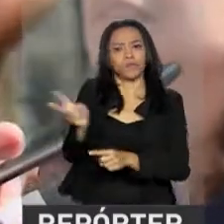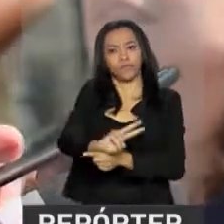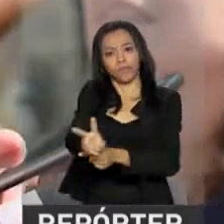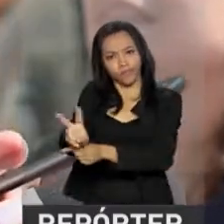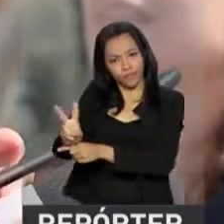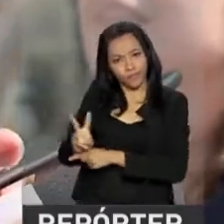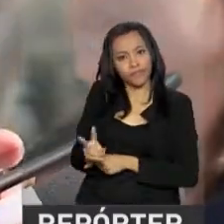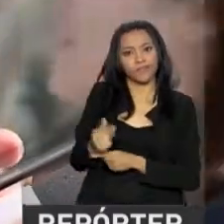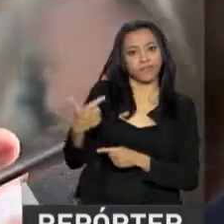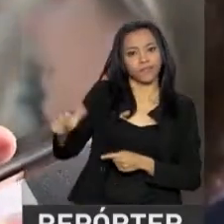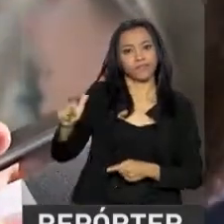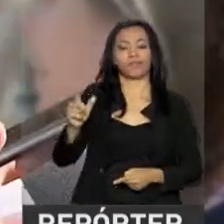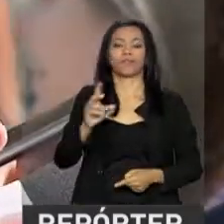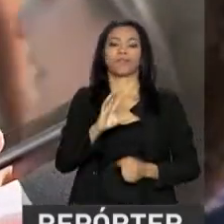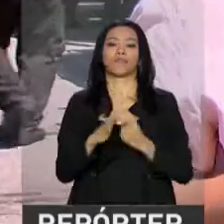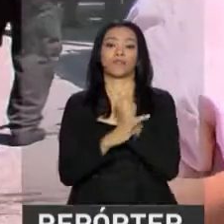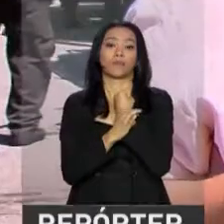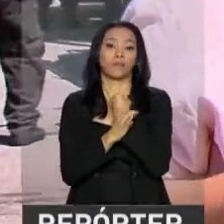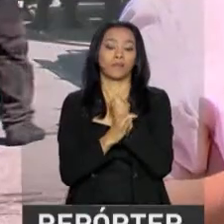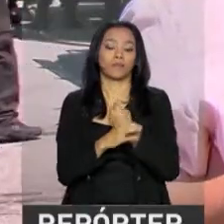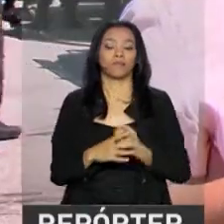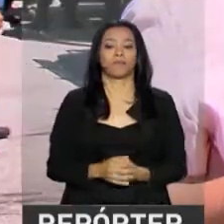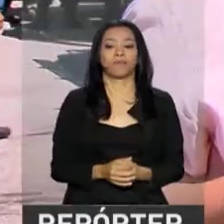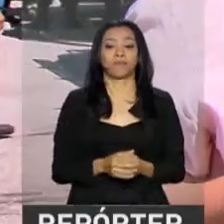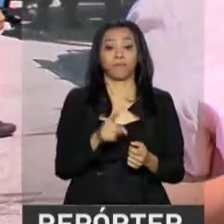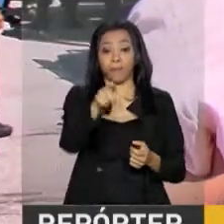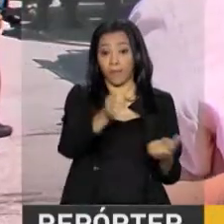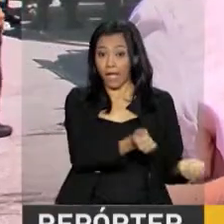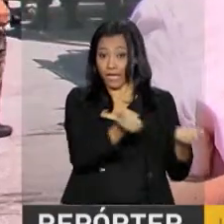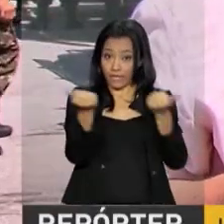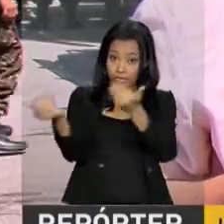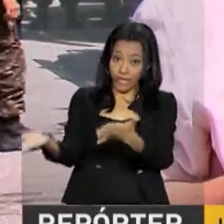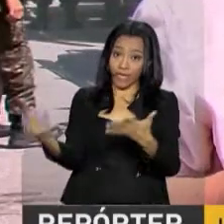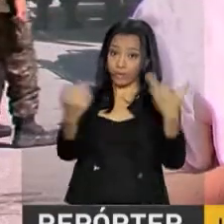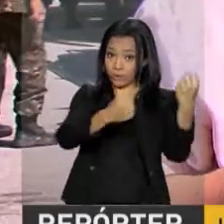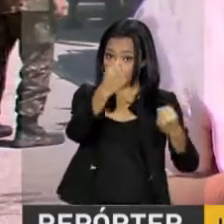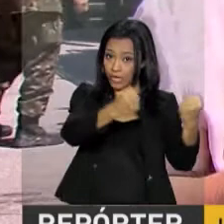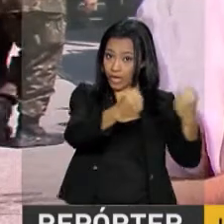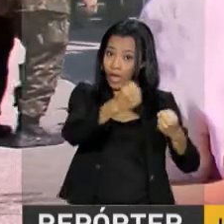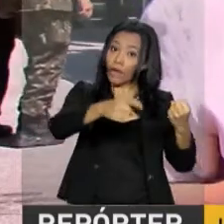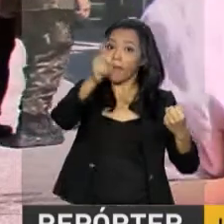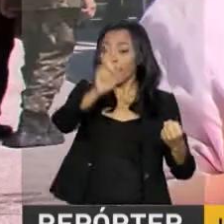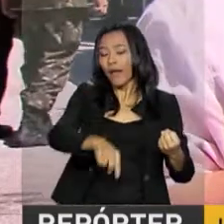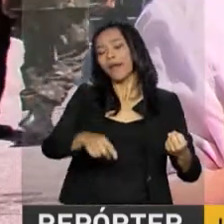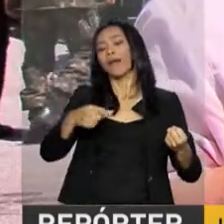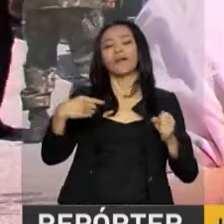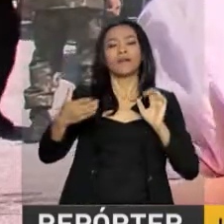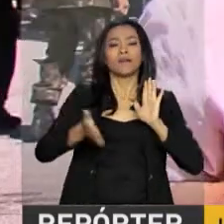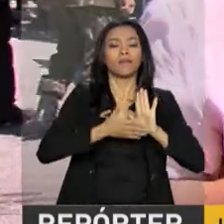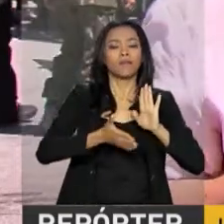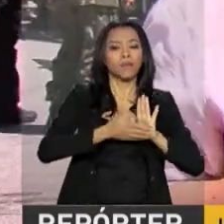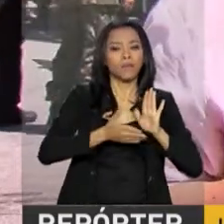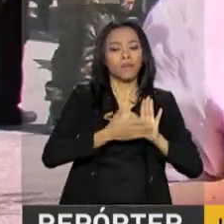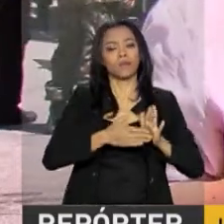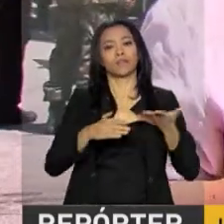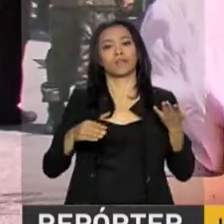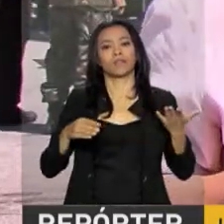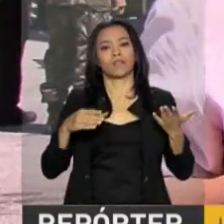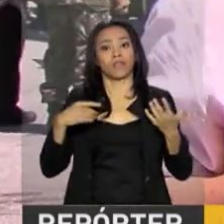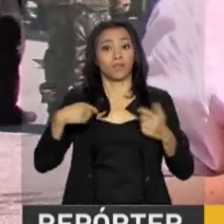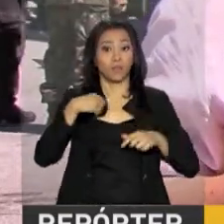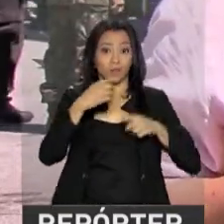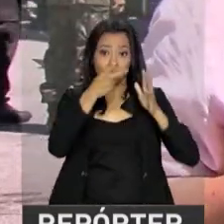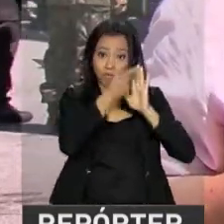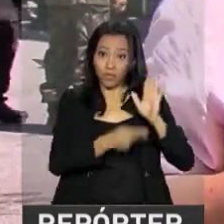nos seus trabalhos de segurança pública. A entrega dos blindados faz parte das ações da intervenção federal na segurança pública do Rio de Janeiro.